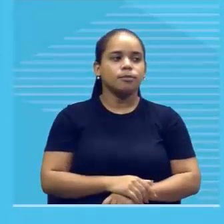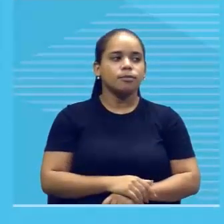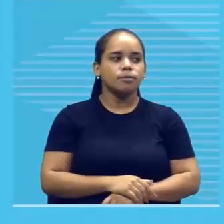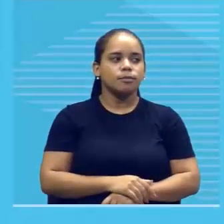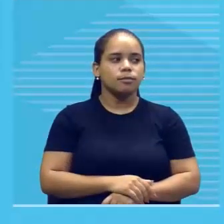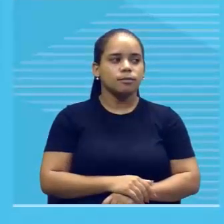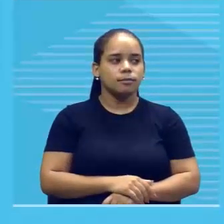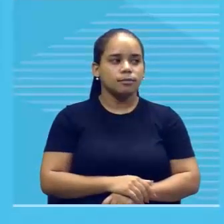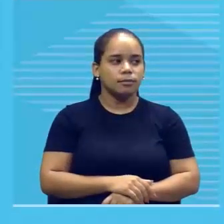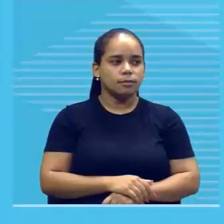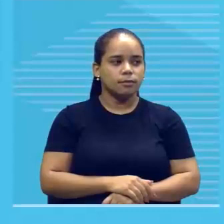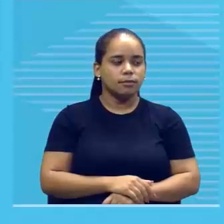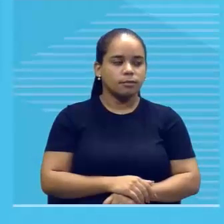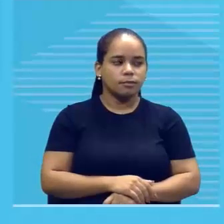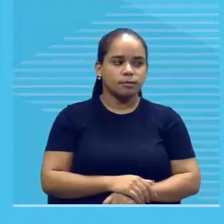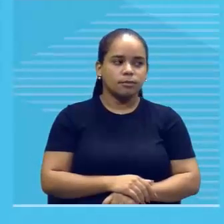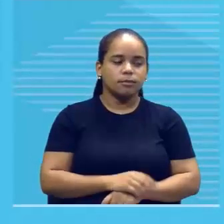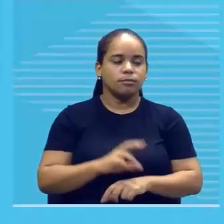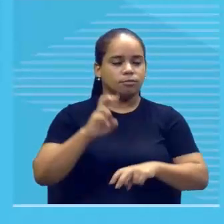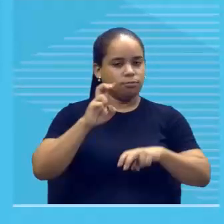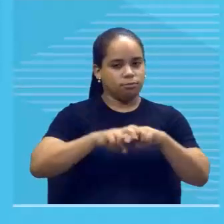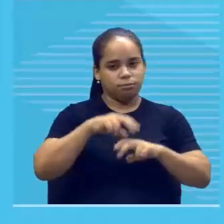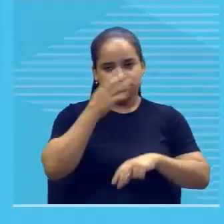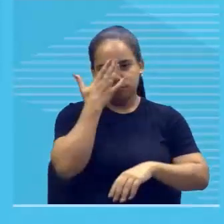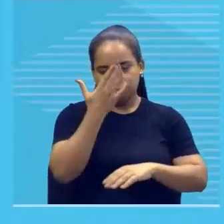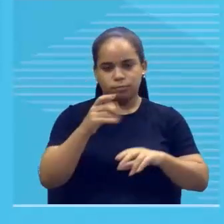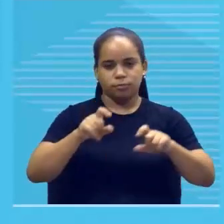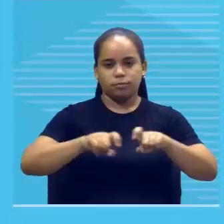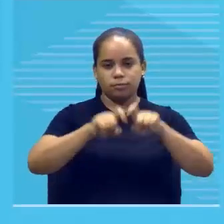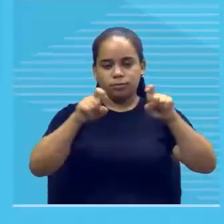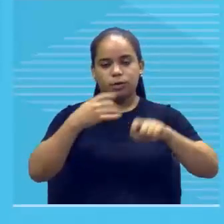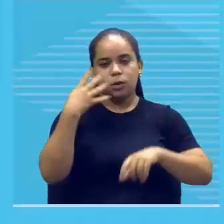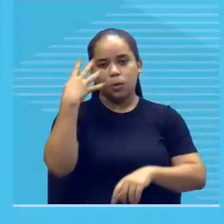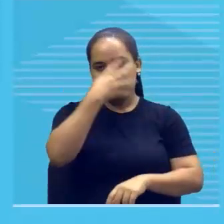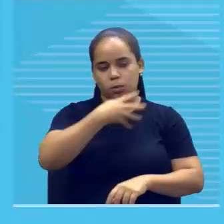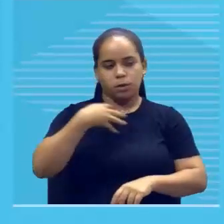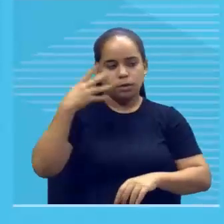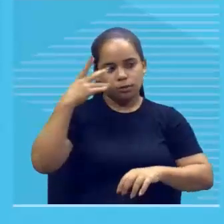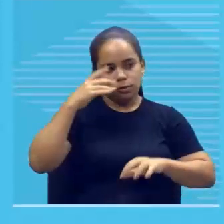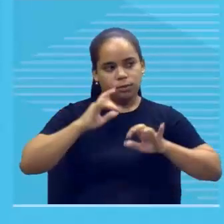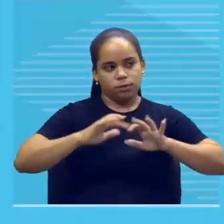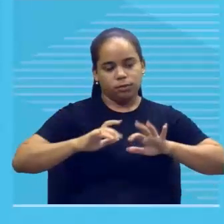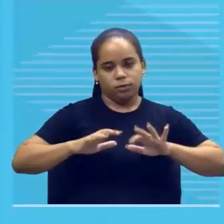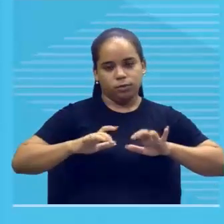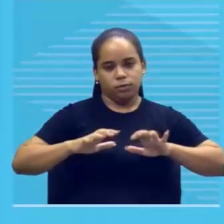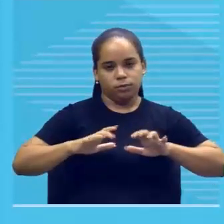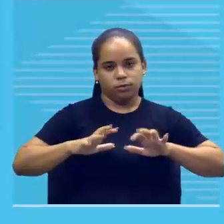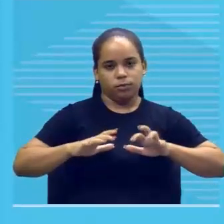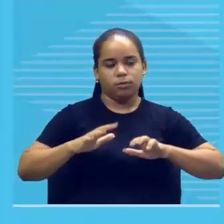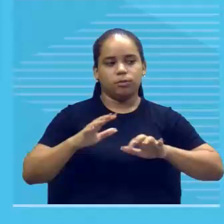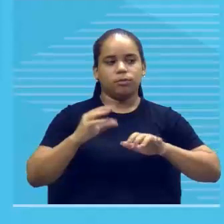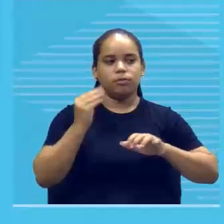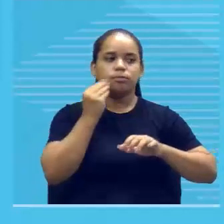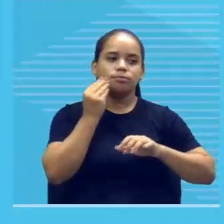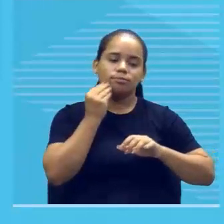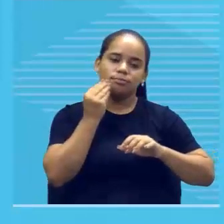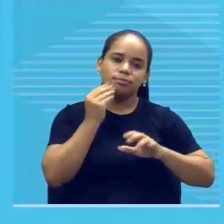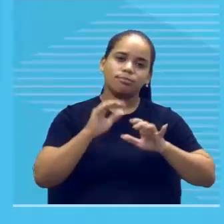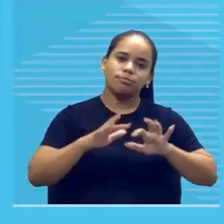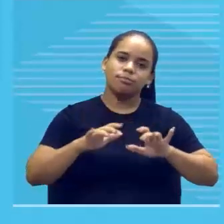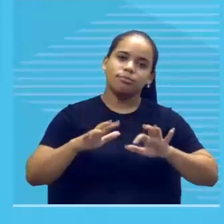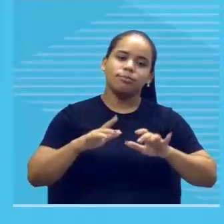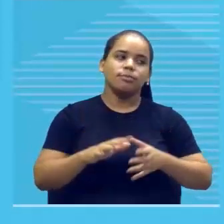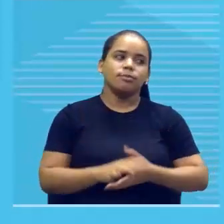apaga se sentar na frente de um computador quatro horas e tá